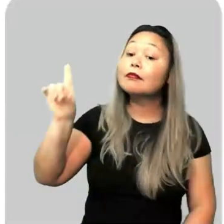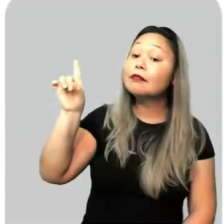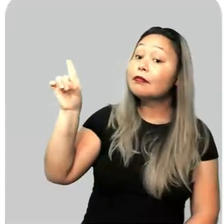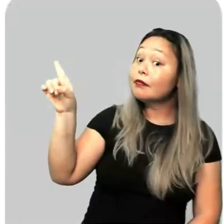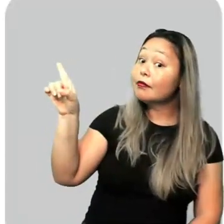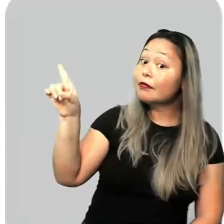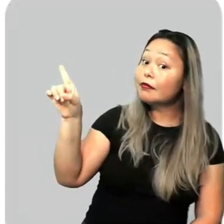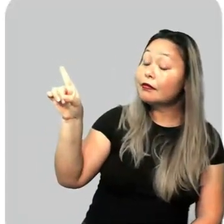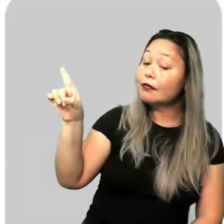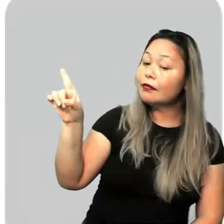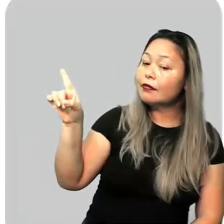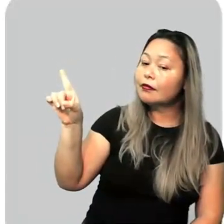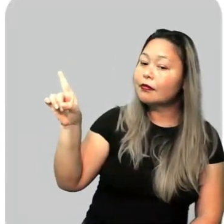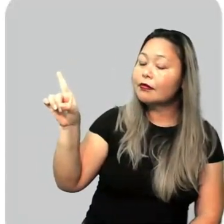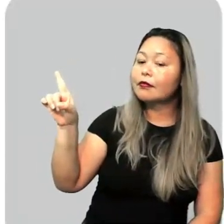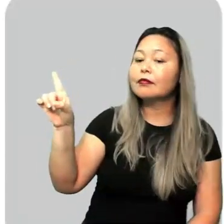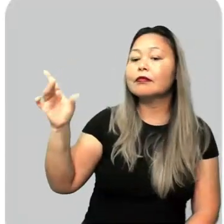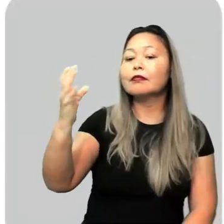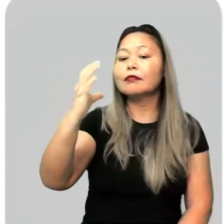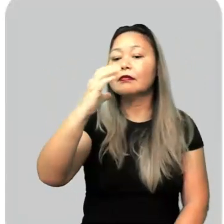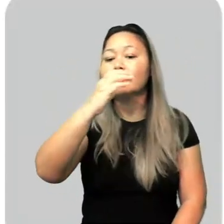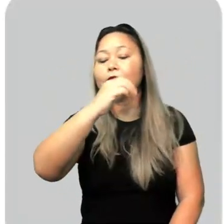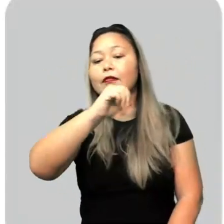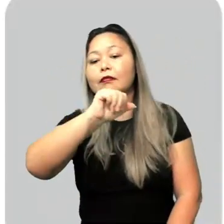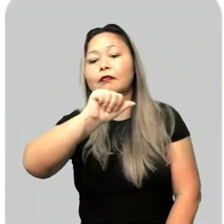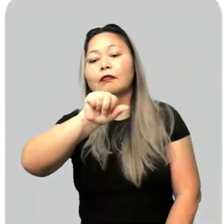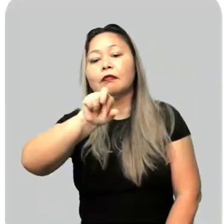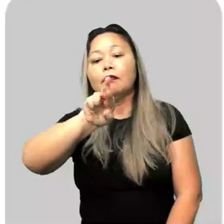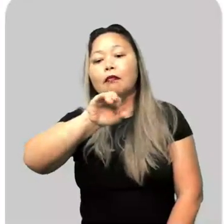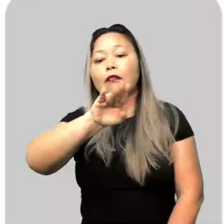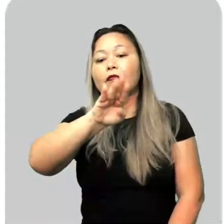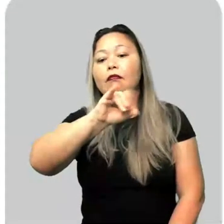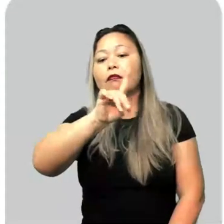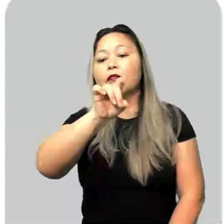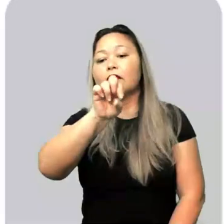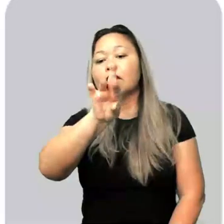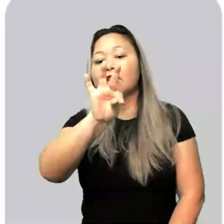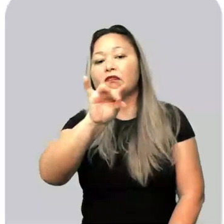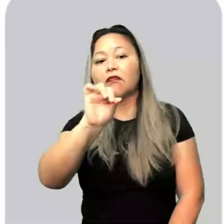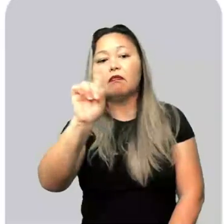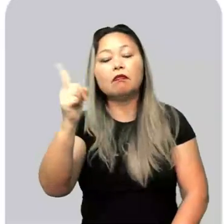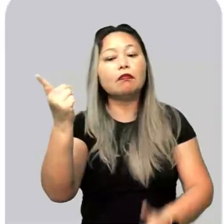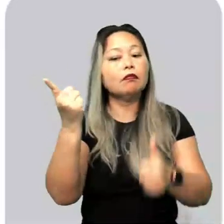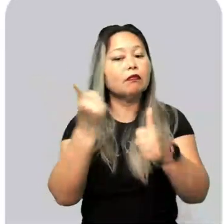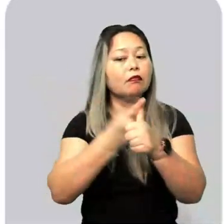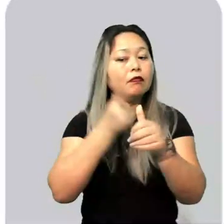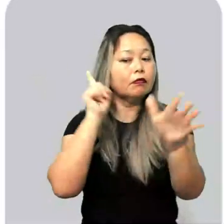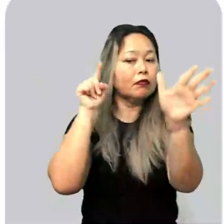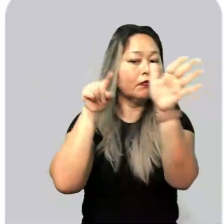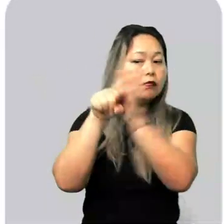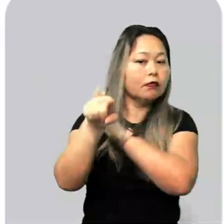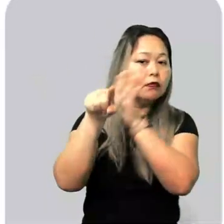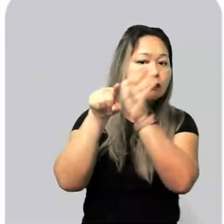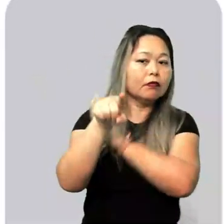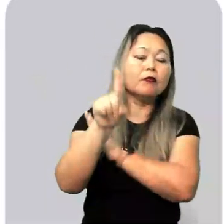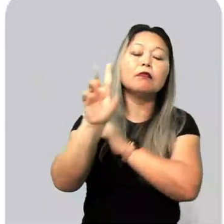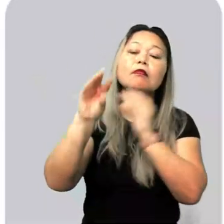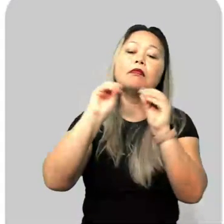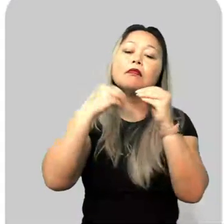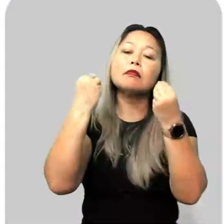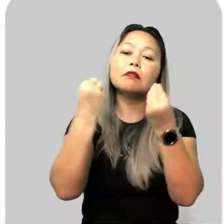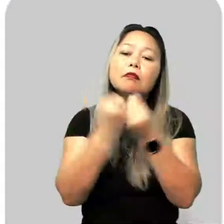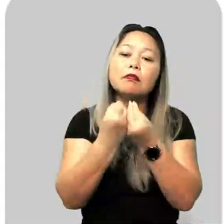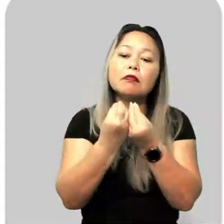Quadrinho sobre os carboidratos, questões dos carboidratos. Nós temos a nossa primeira questão. Carboidratos